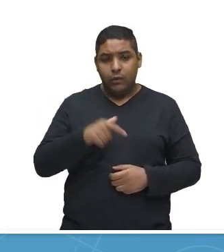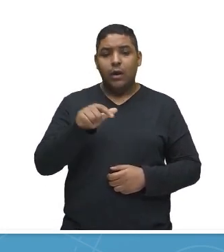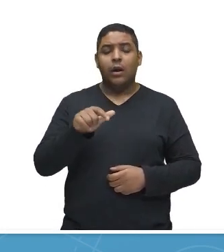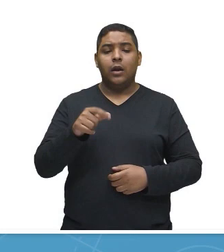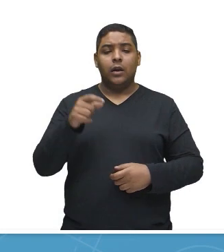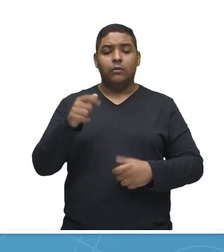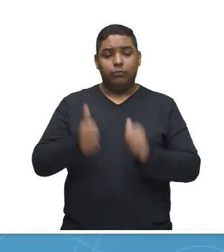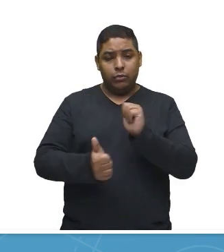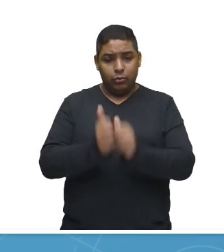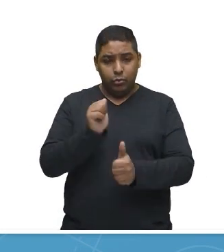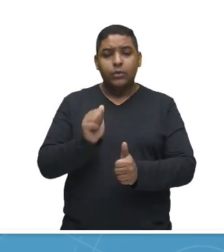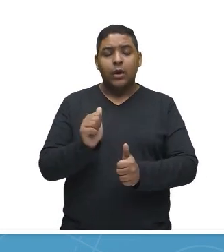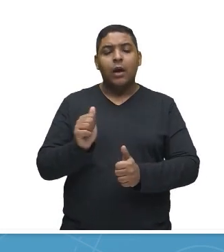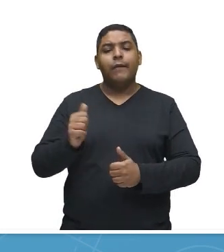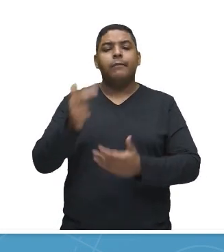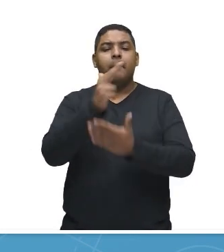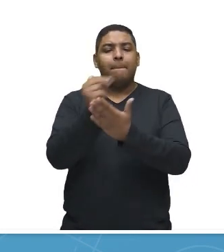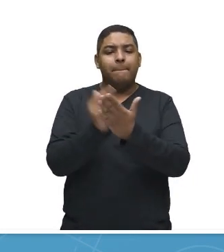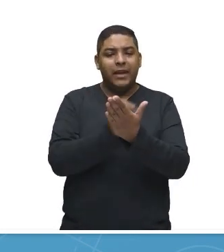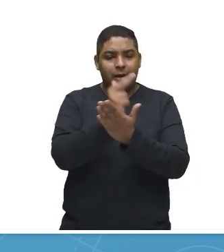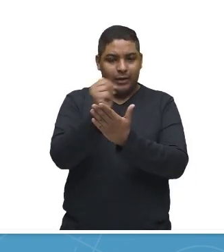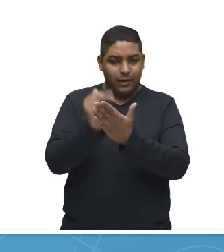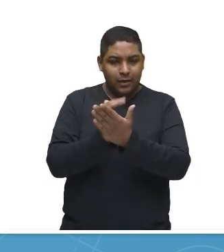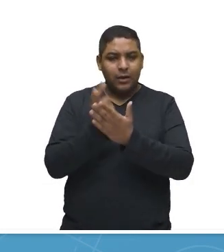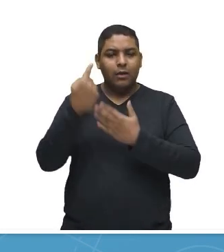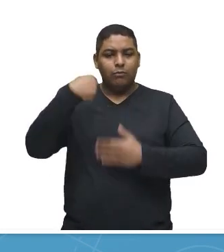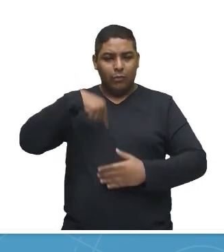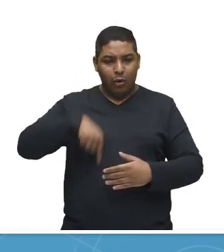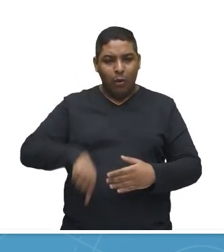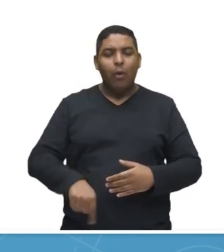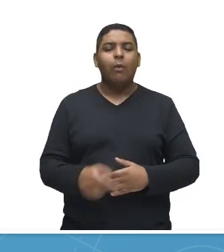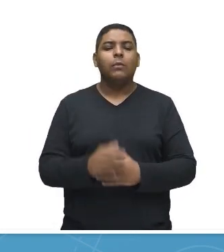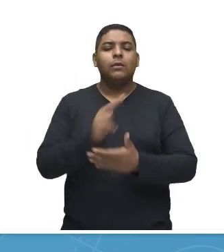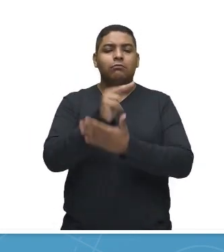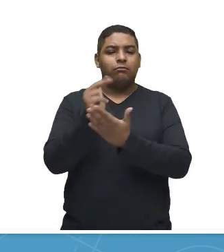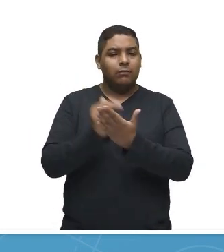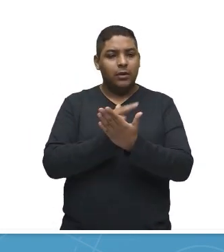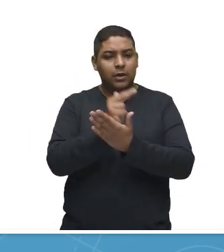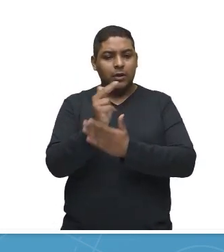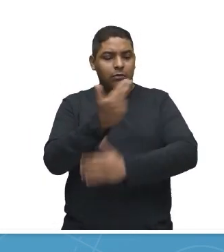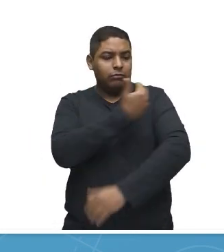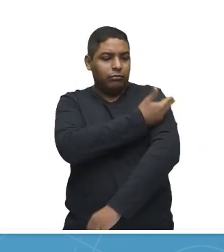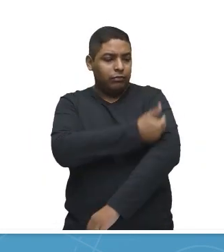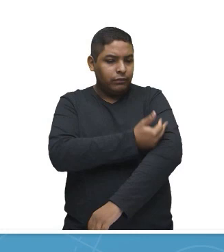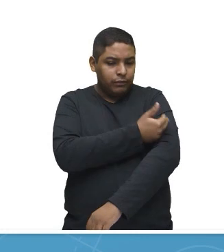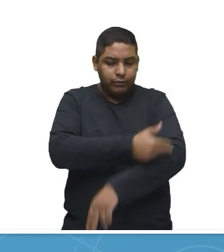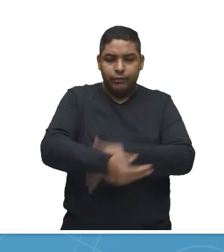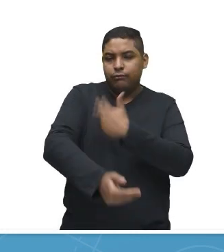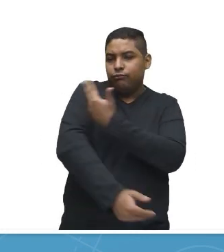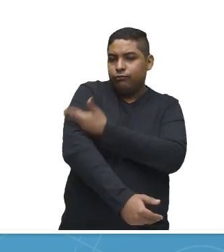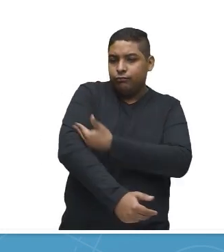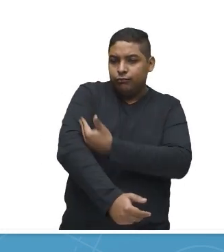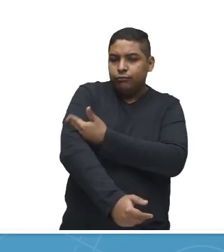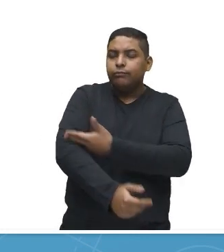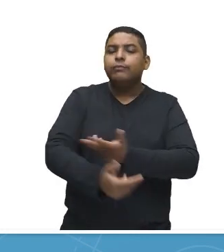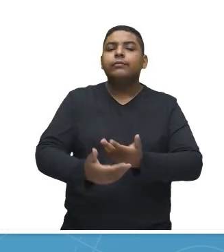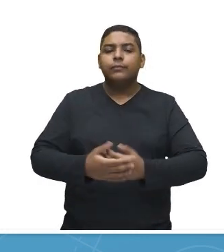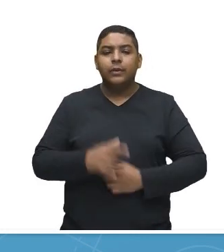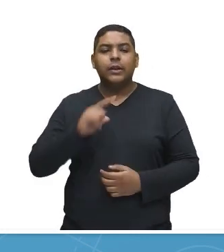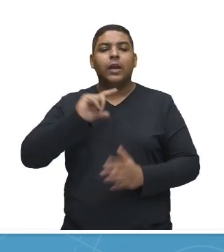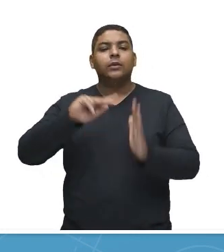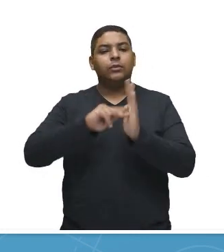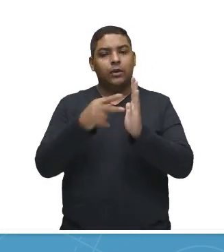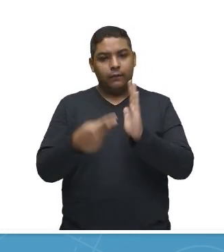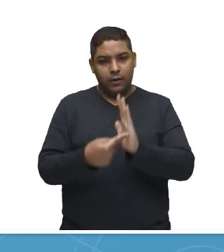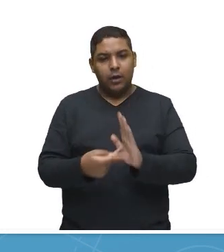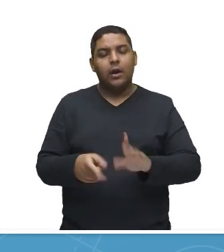seja, tem toda uma preparação para essa luta, tem todo um significado também, tá certo?